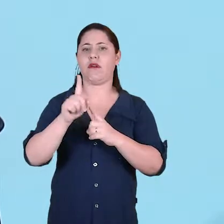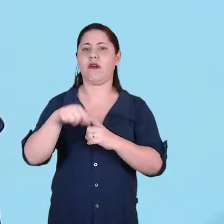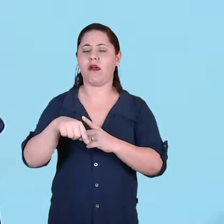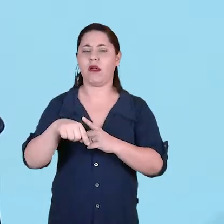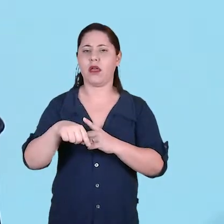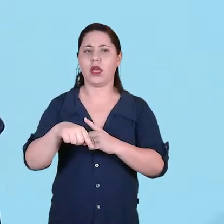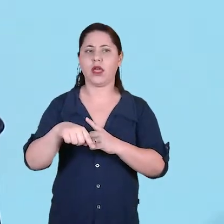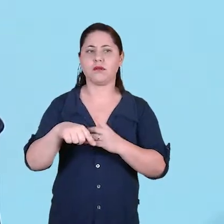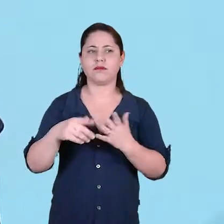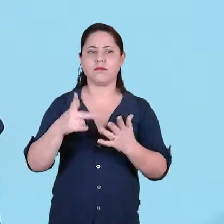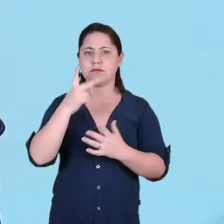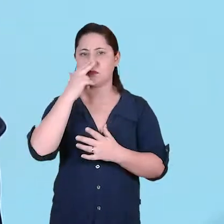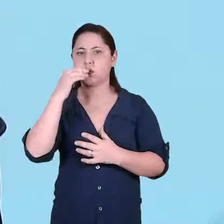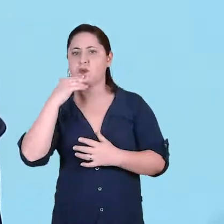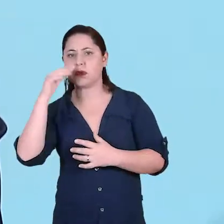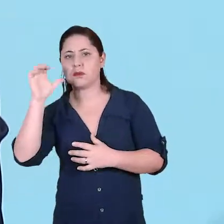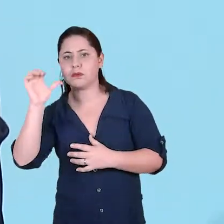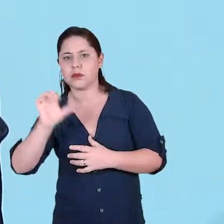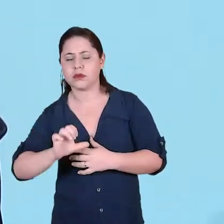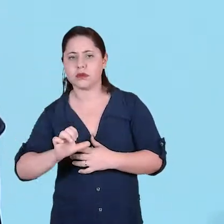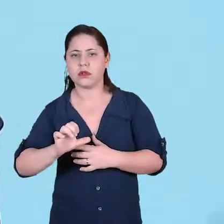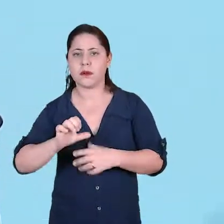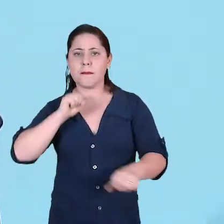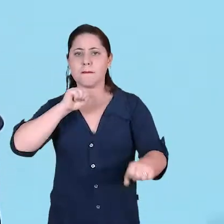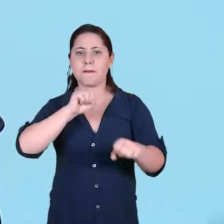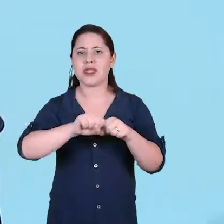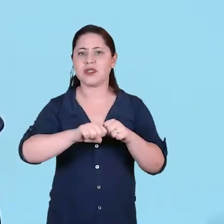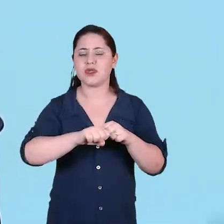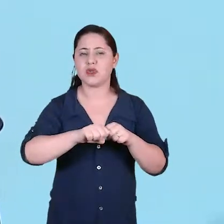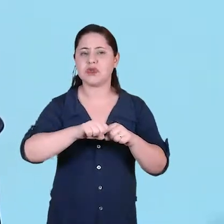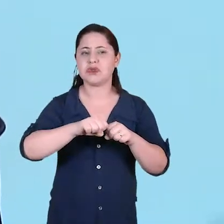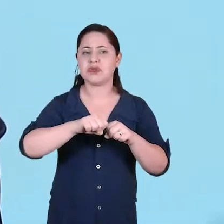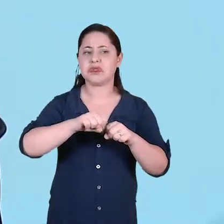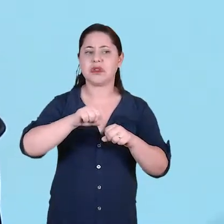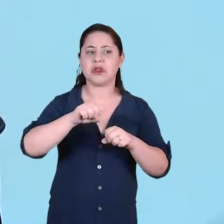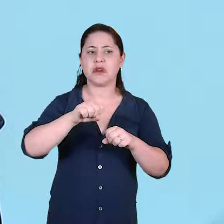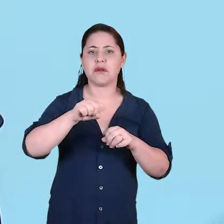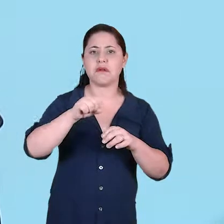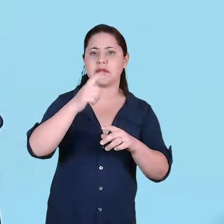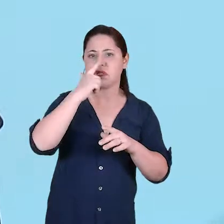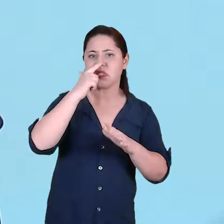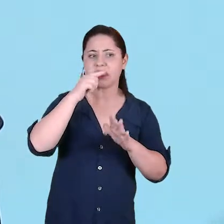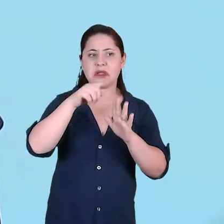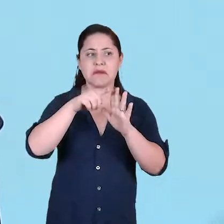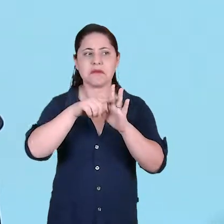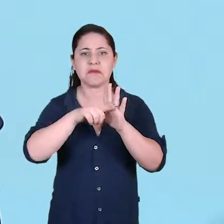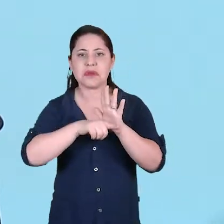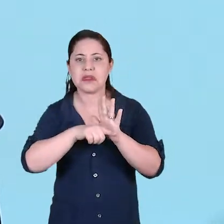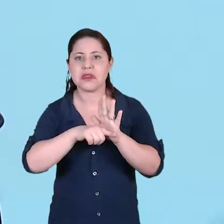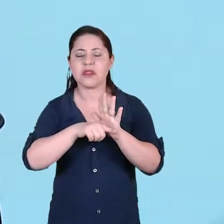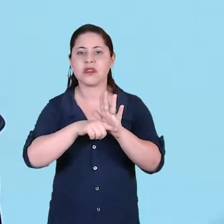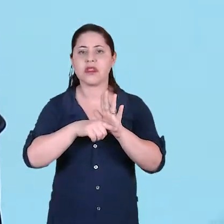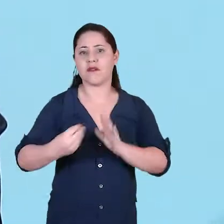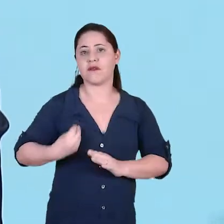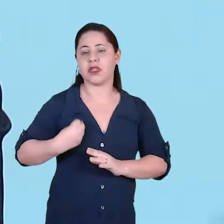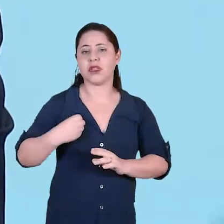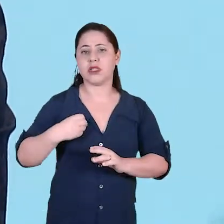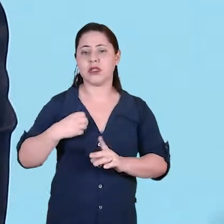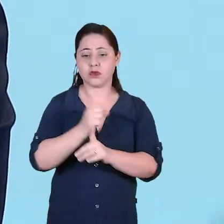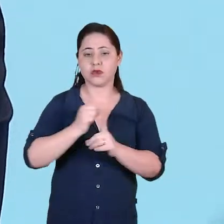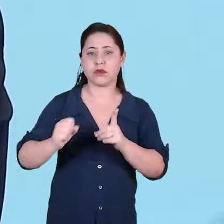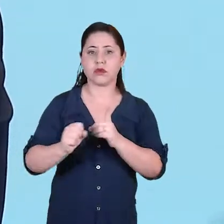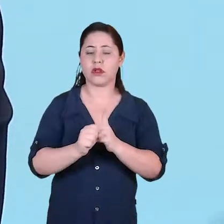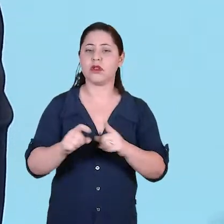é extremamente ruim, prejudicial, negativa na vida da sociedade. Eu quero ainda fazer